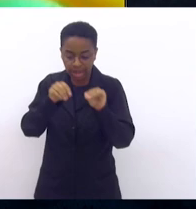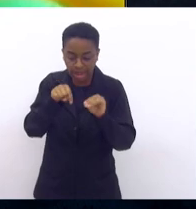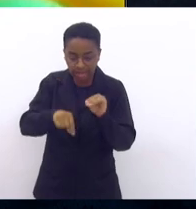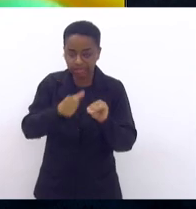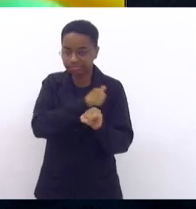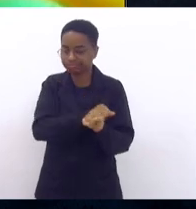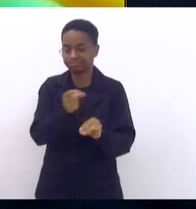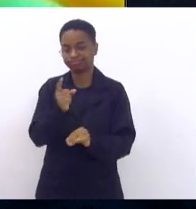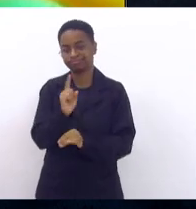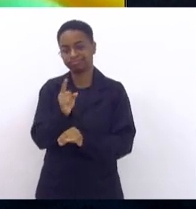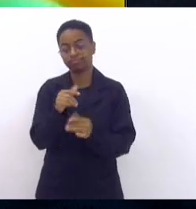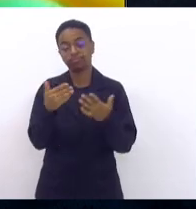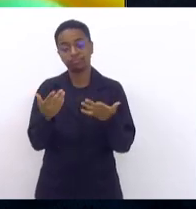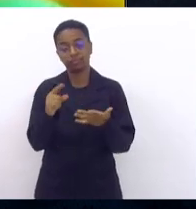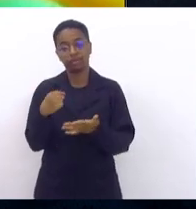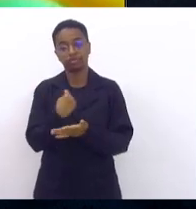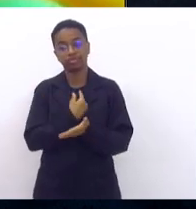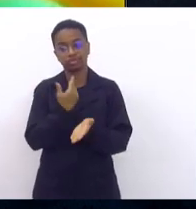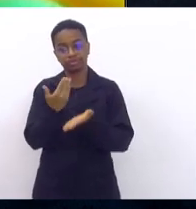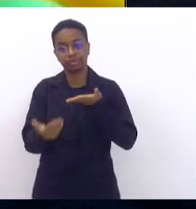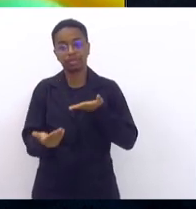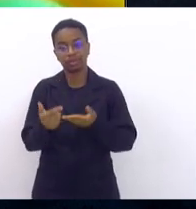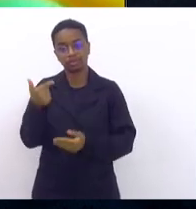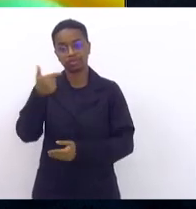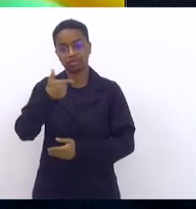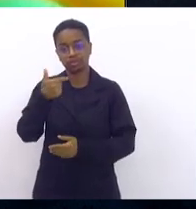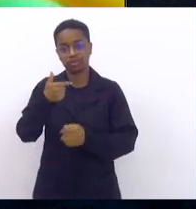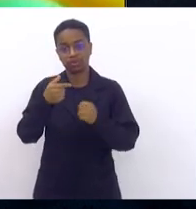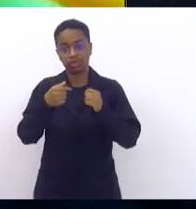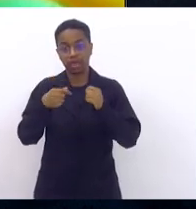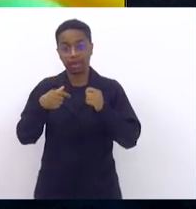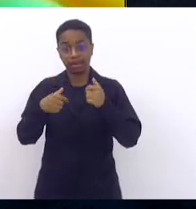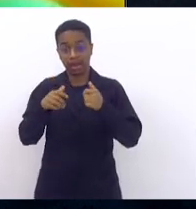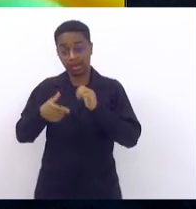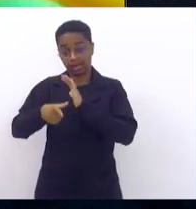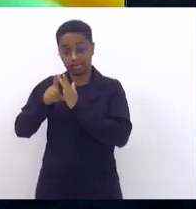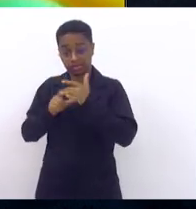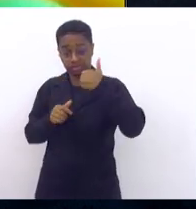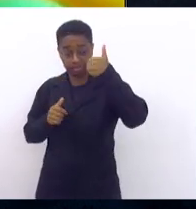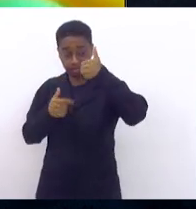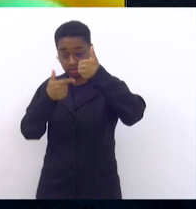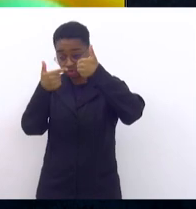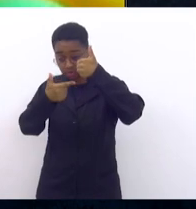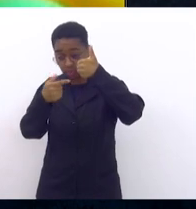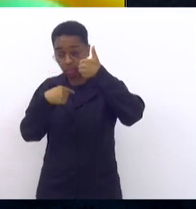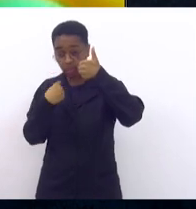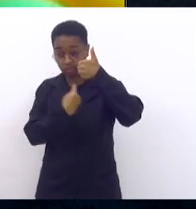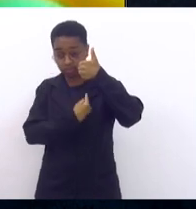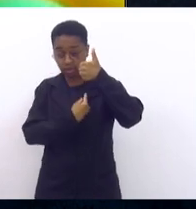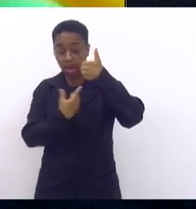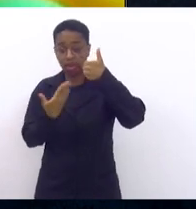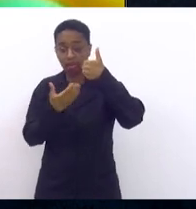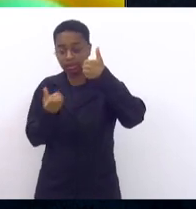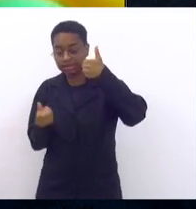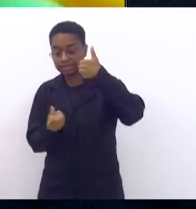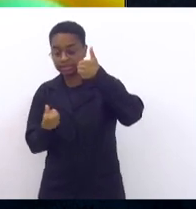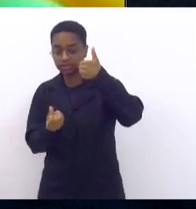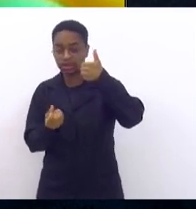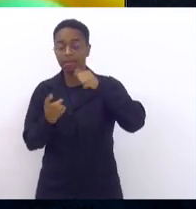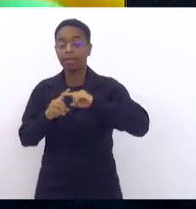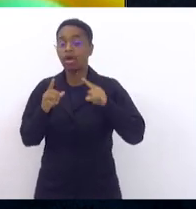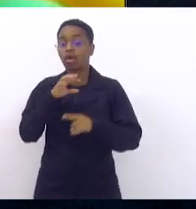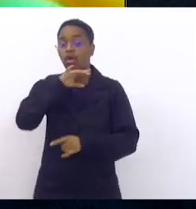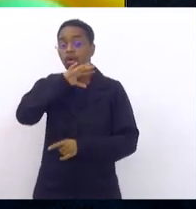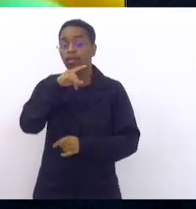E aí a gente perdeu é o segundo lugar para o sexto lugar o que isso é ruim para o Rio de Janeiro porque